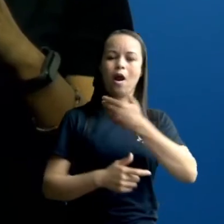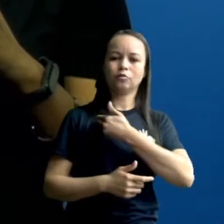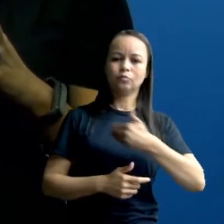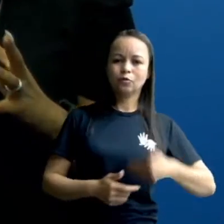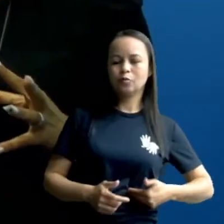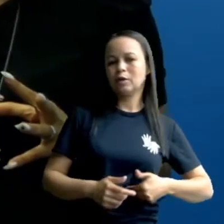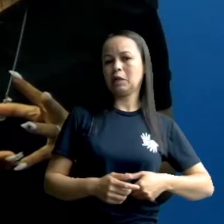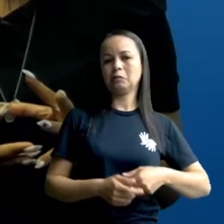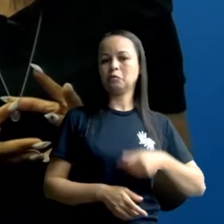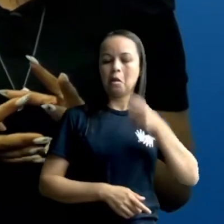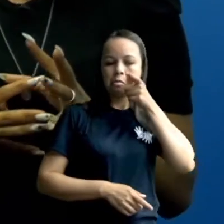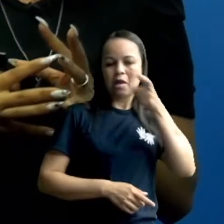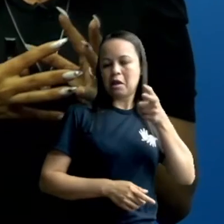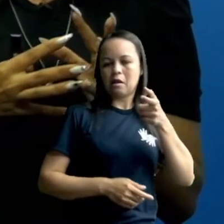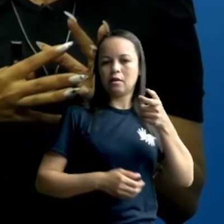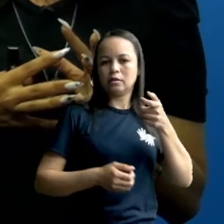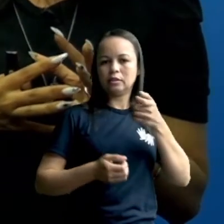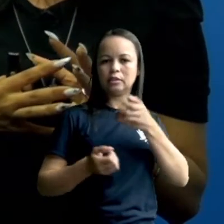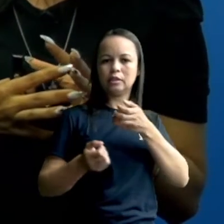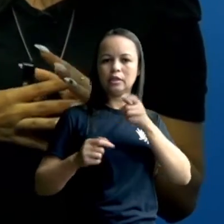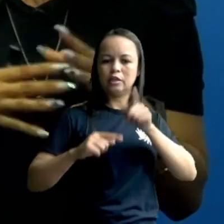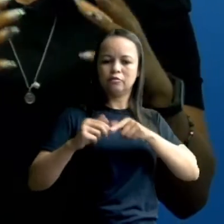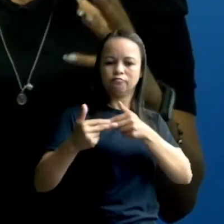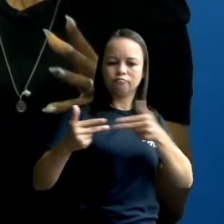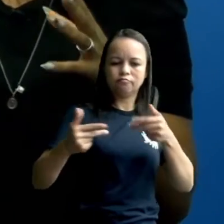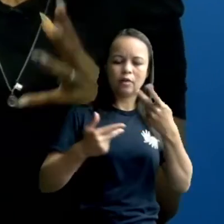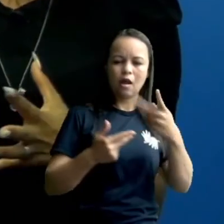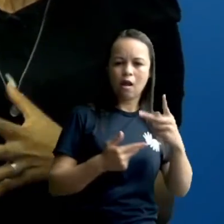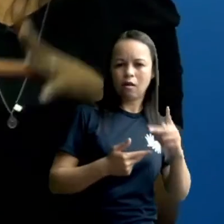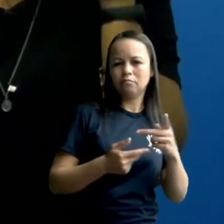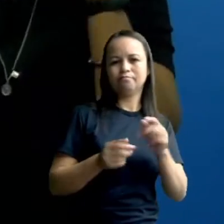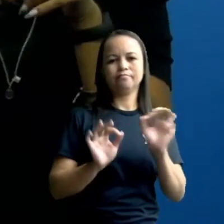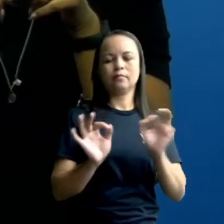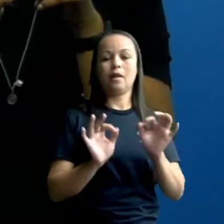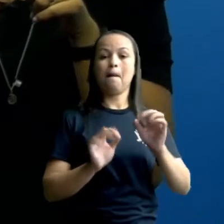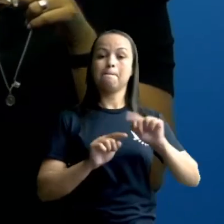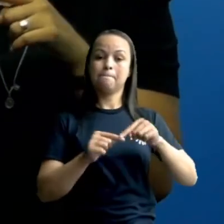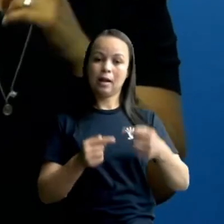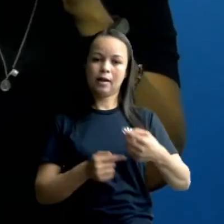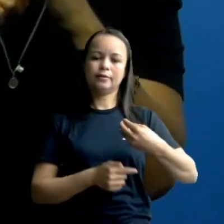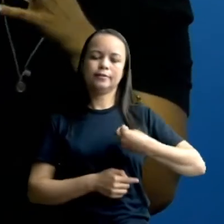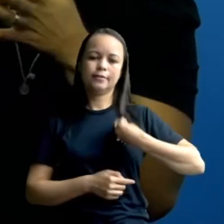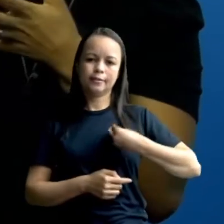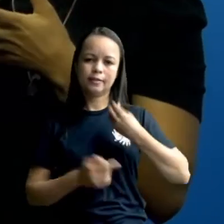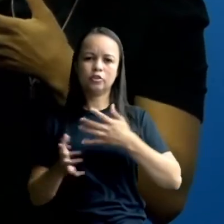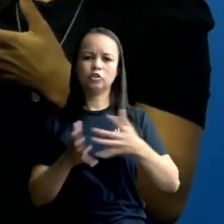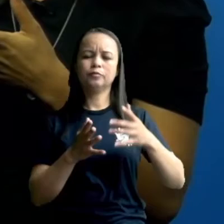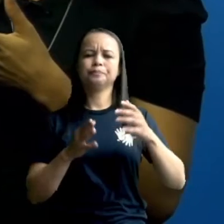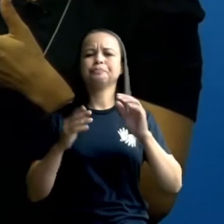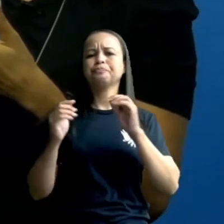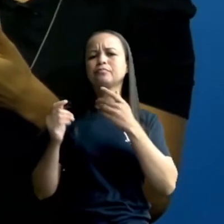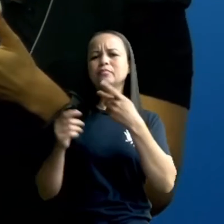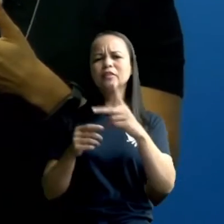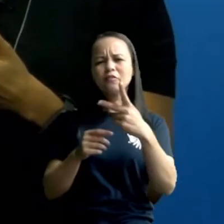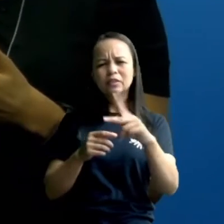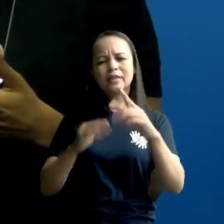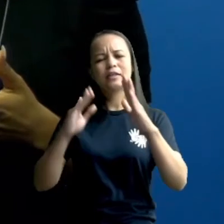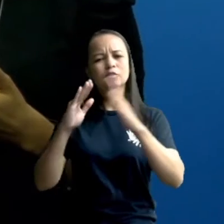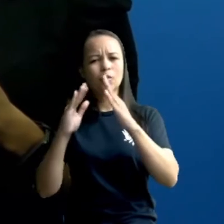têm o interesse de investimento nesses recursos ainda, mas que existe, que você dentro da sua casa, aquele trabalho de